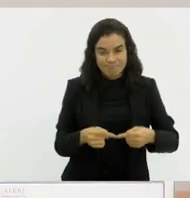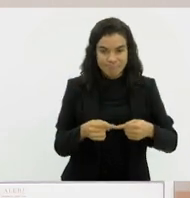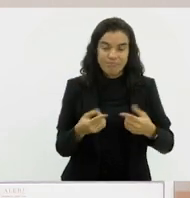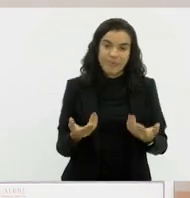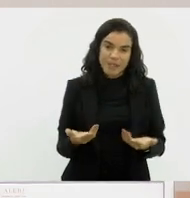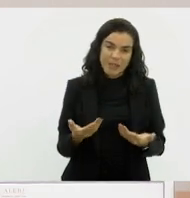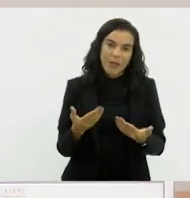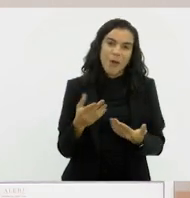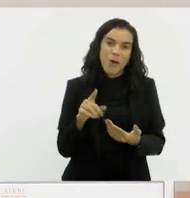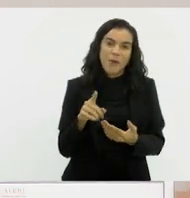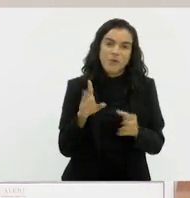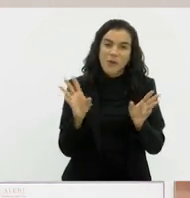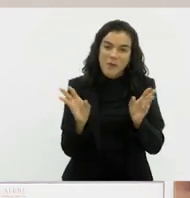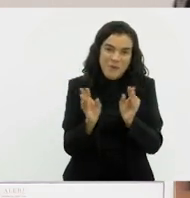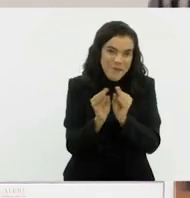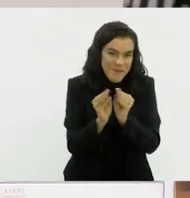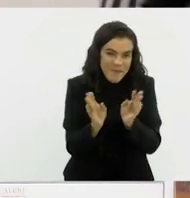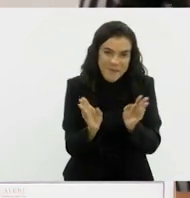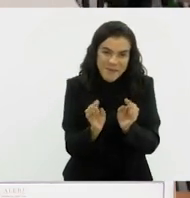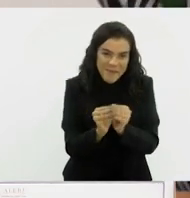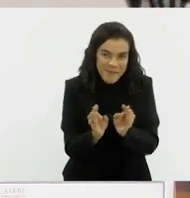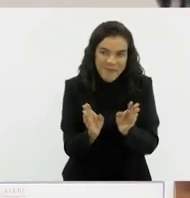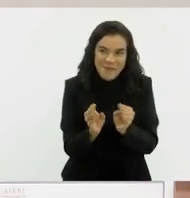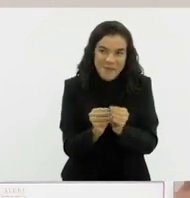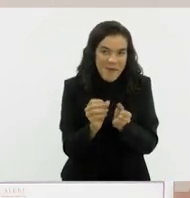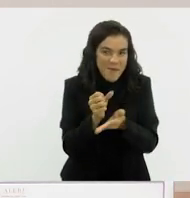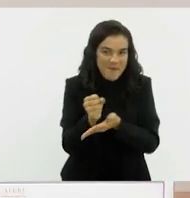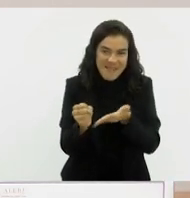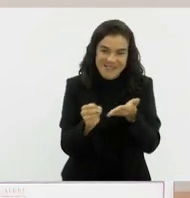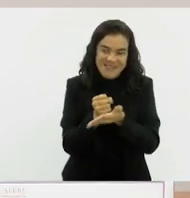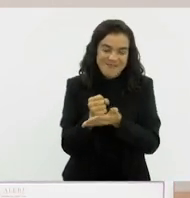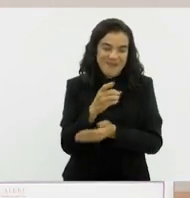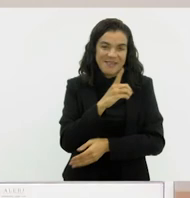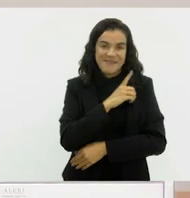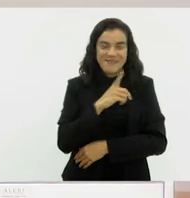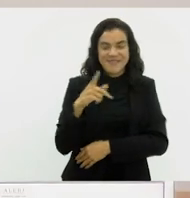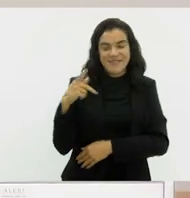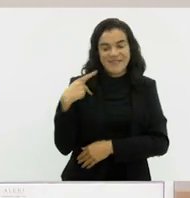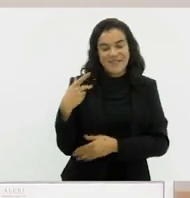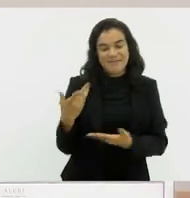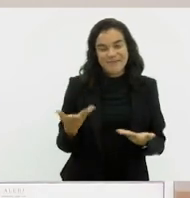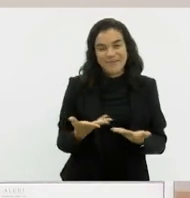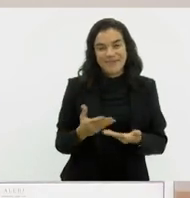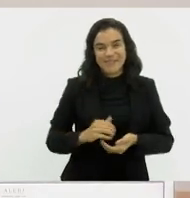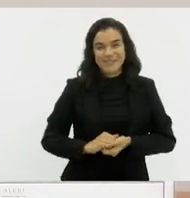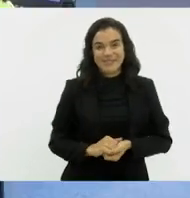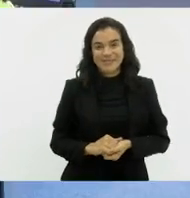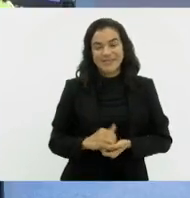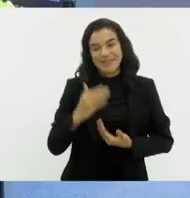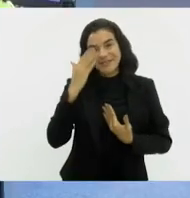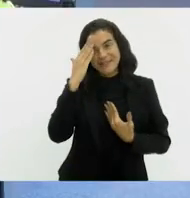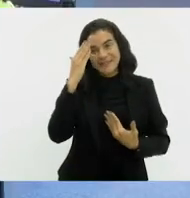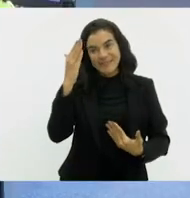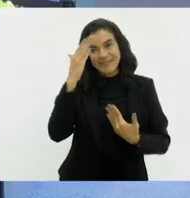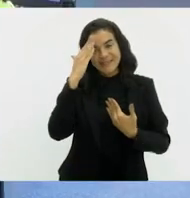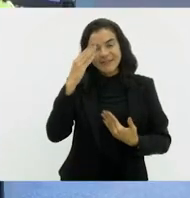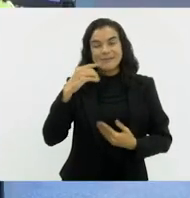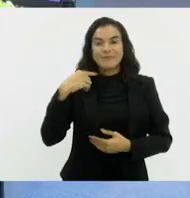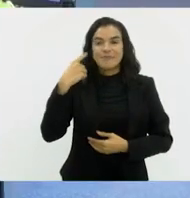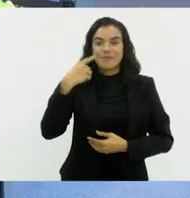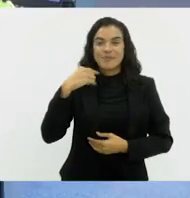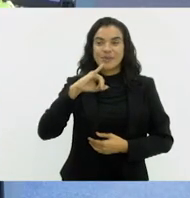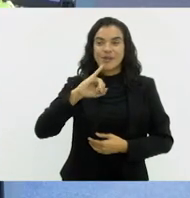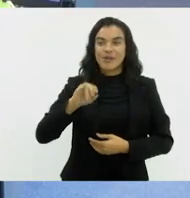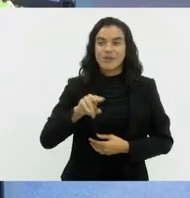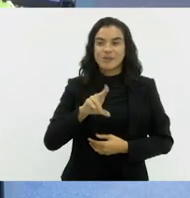assim, de forma muito breve, assim, é basicamente isso que a Defensoria vem pontuar hoje. Obrigada. Obrigada, doutora Juliana,